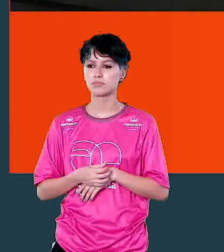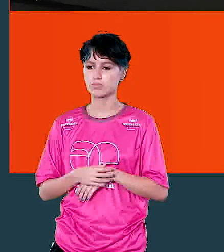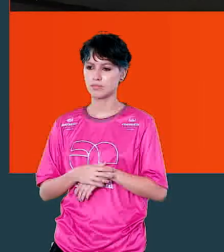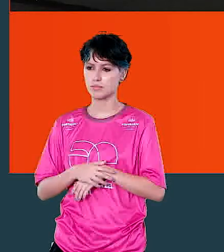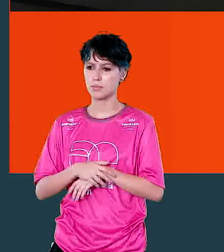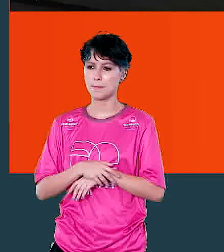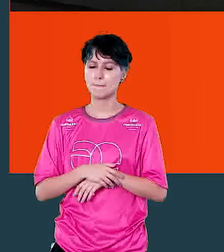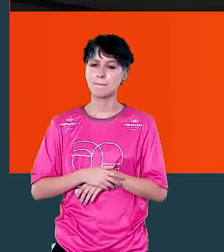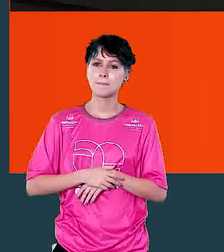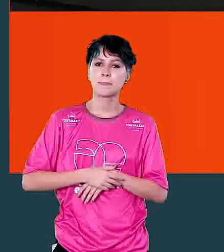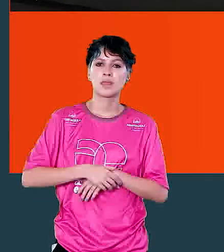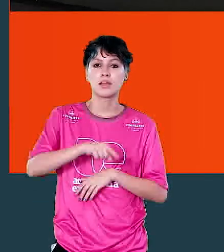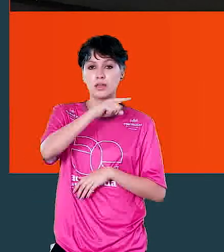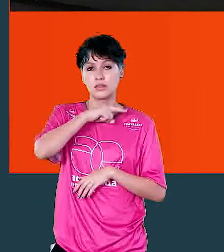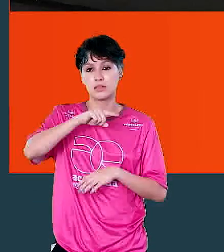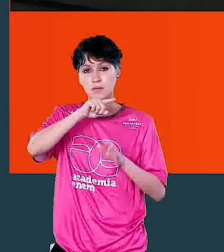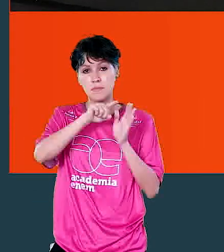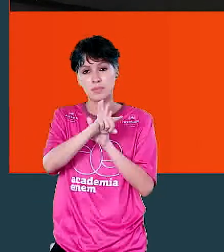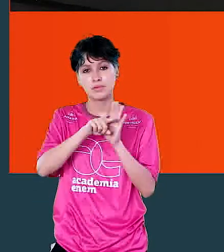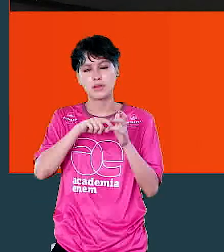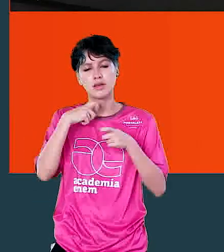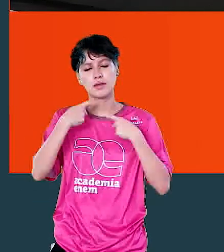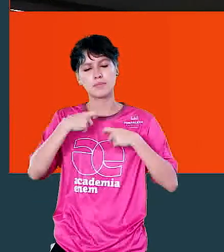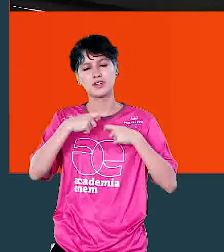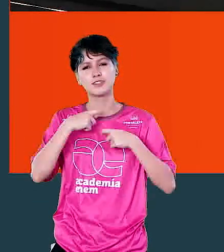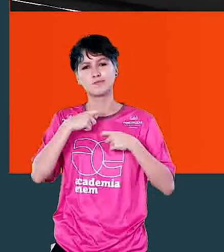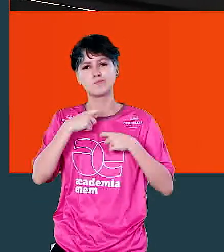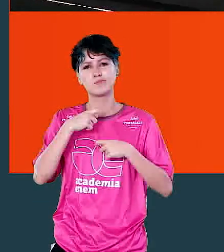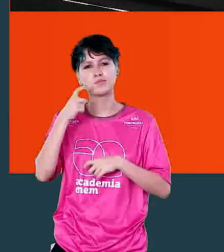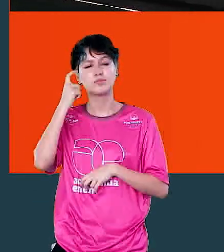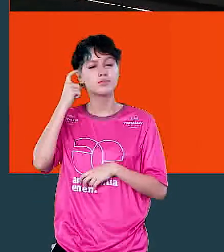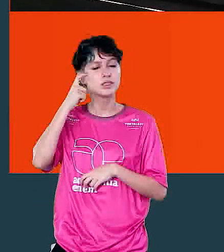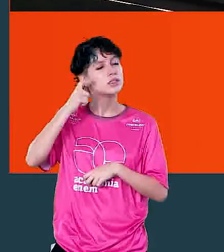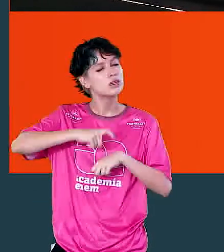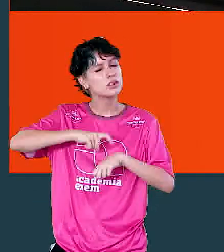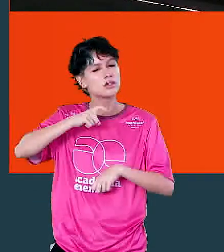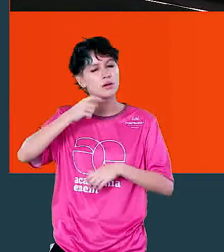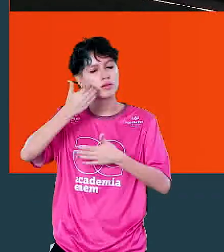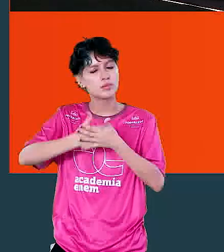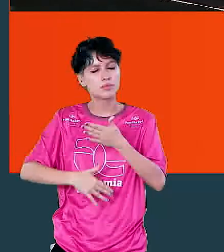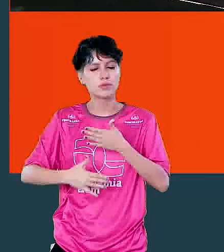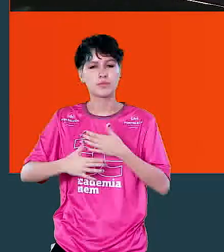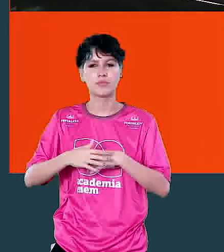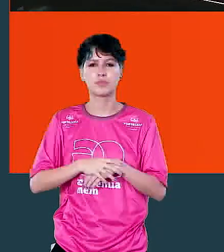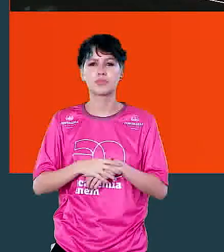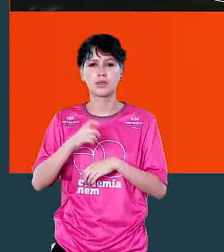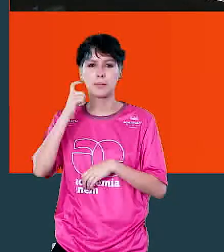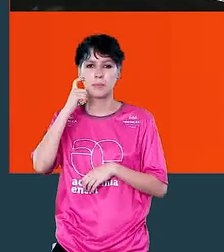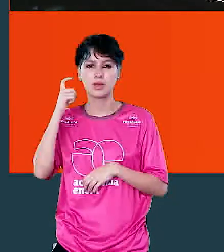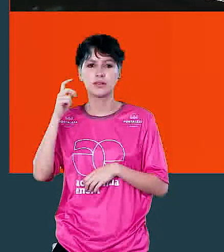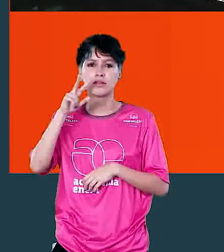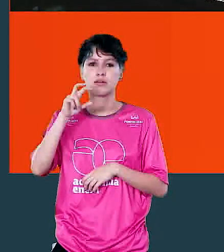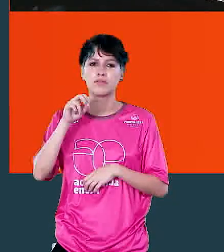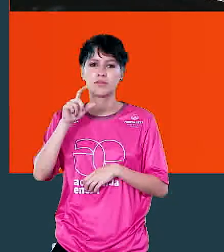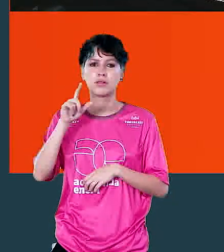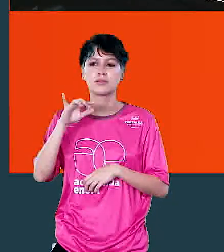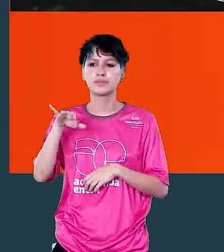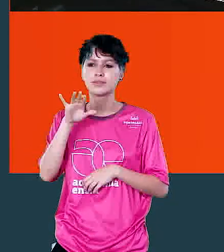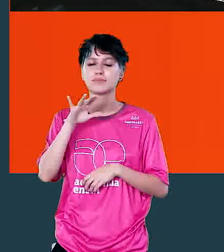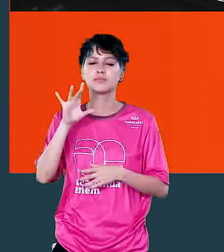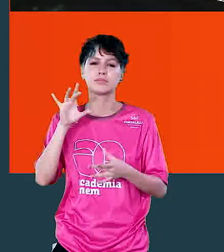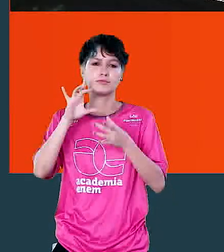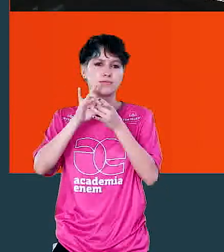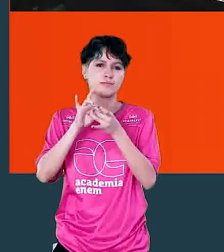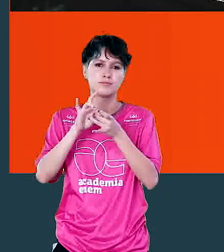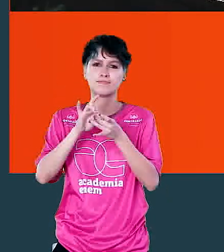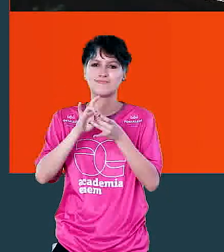se garantir na hora da prova. Pô. Vou olhar para a questão dessa aqui, poxa, tem a ver com solubilidade, volatilidade, é garantir a questão. São questões